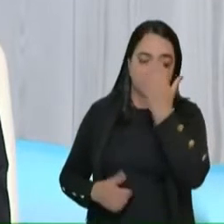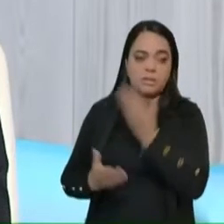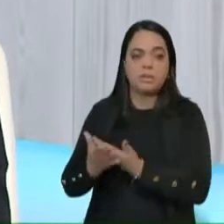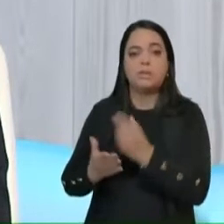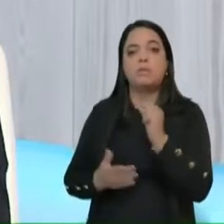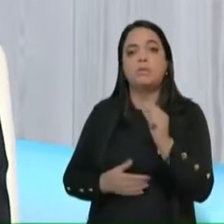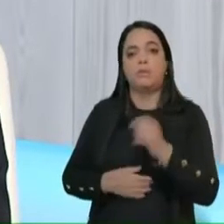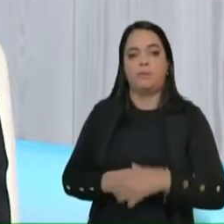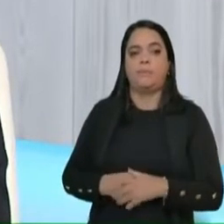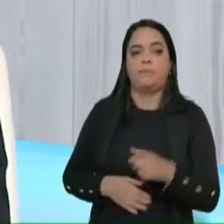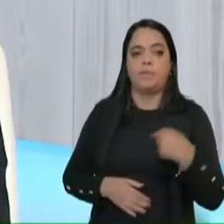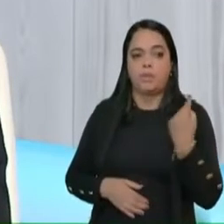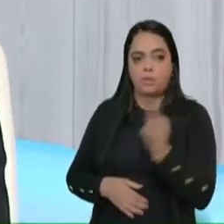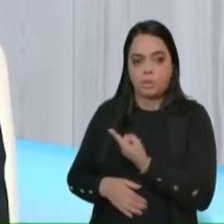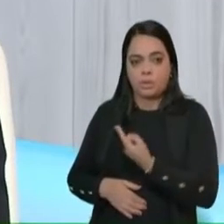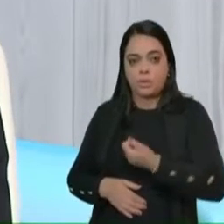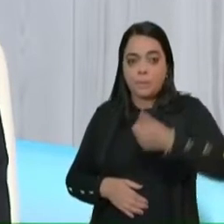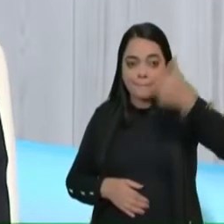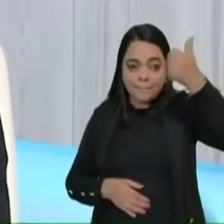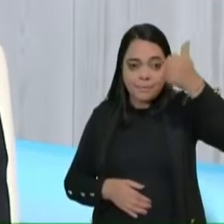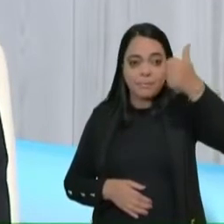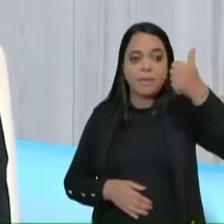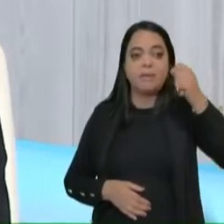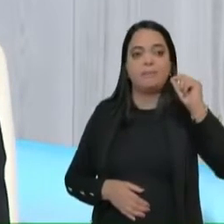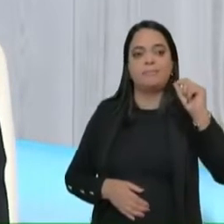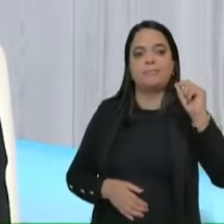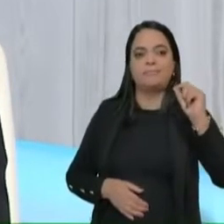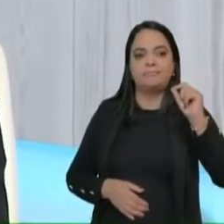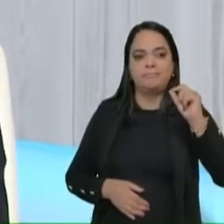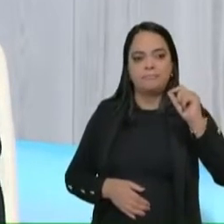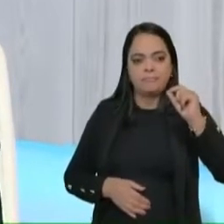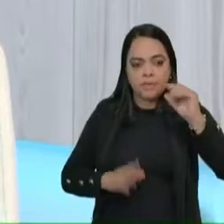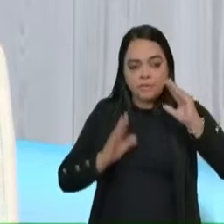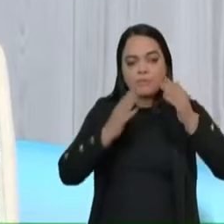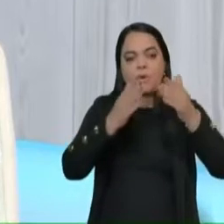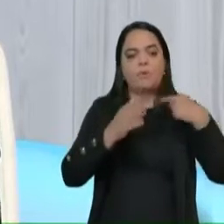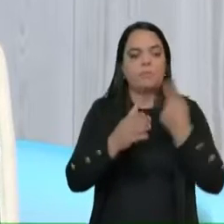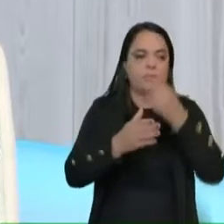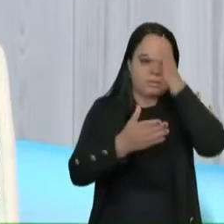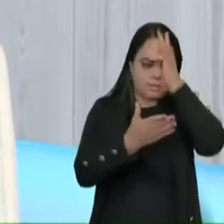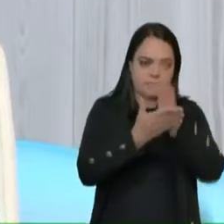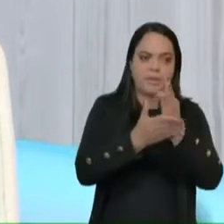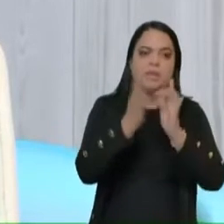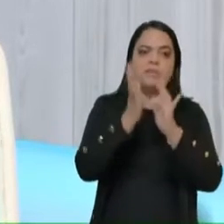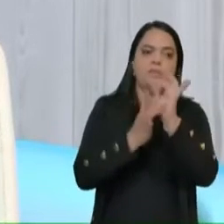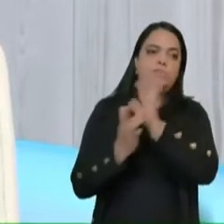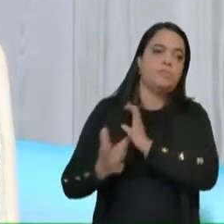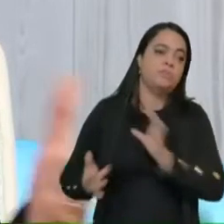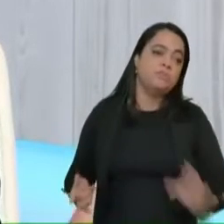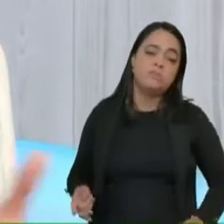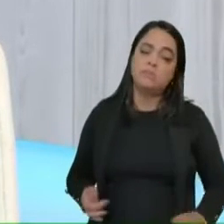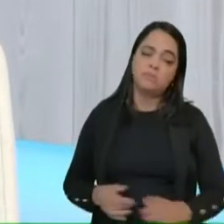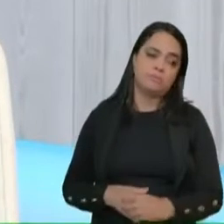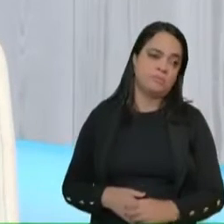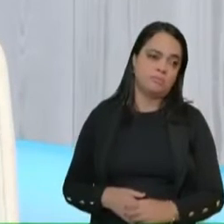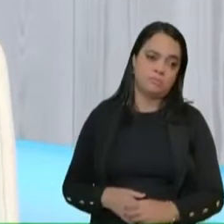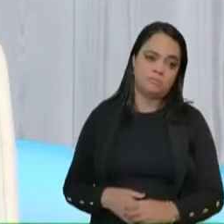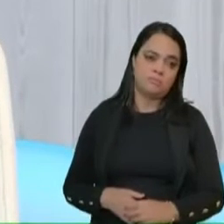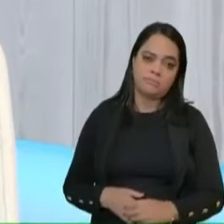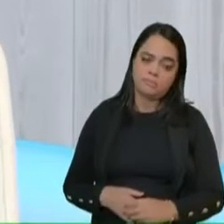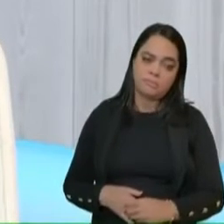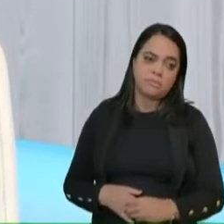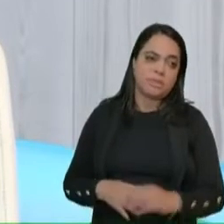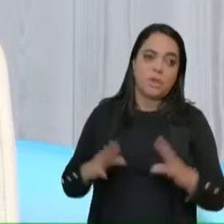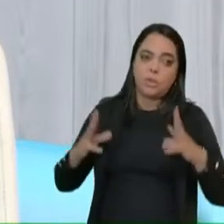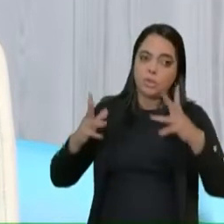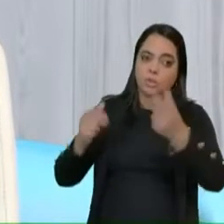antes de tudo nós temos como eh central da nossa fé a pessoa de Jesus Cristo né Isso é comum a todas as